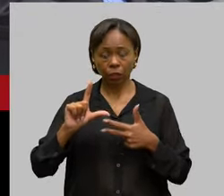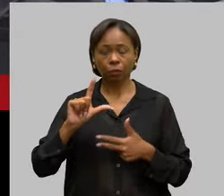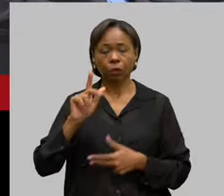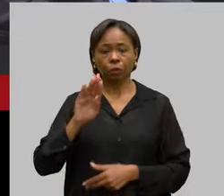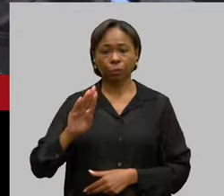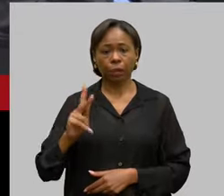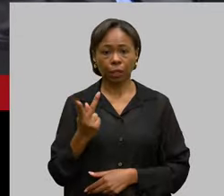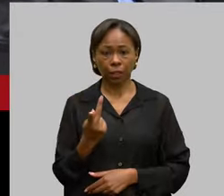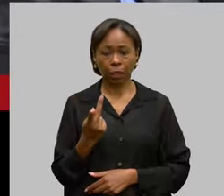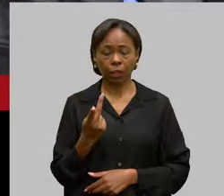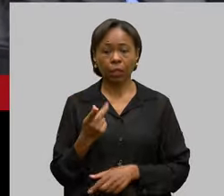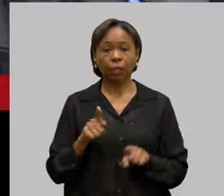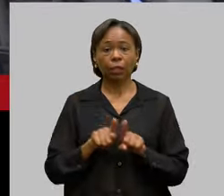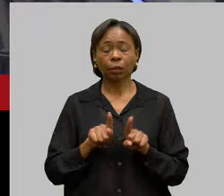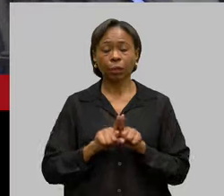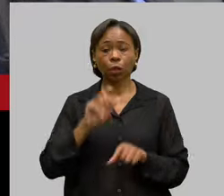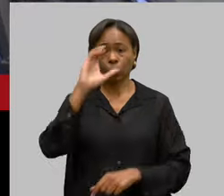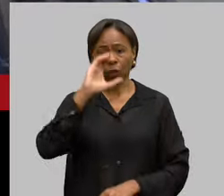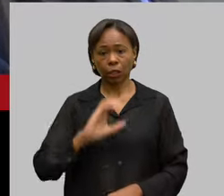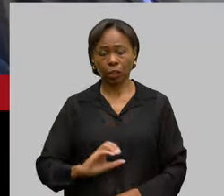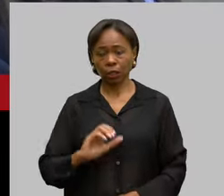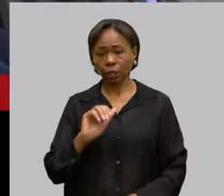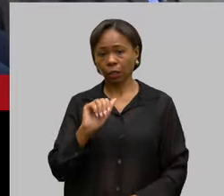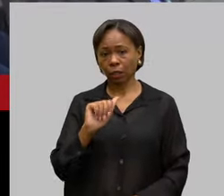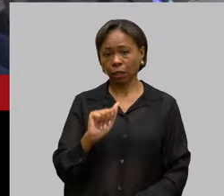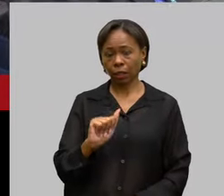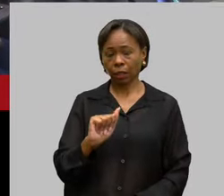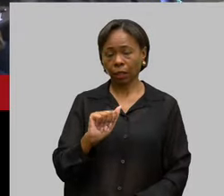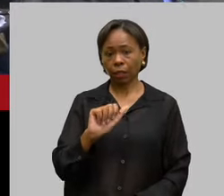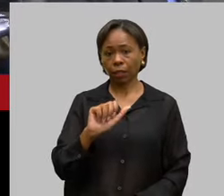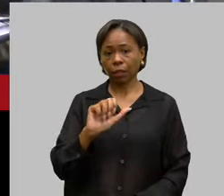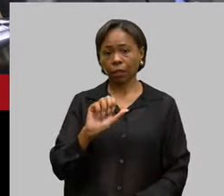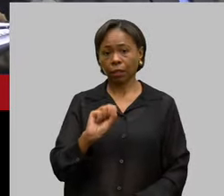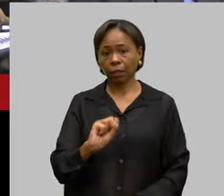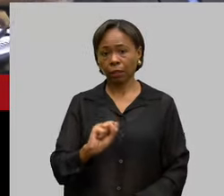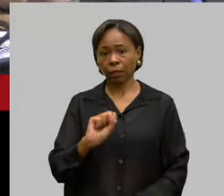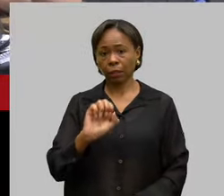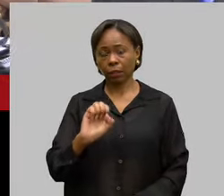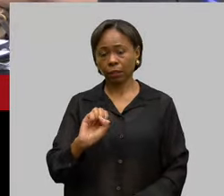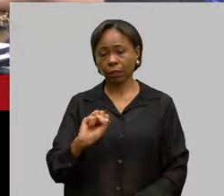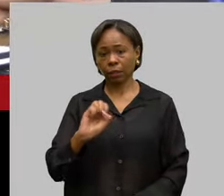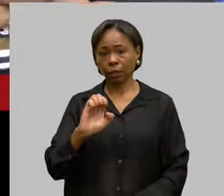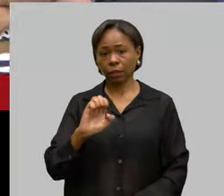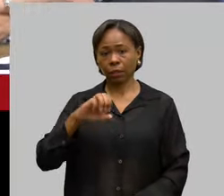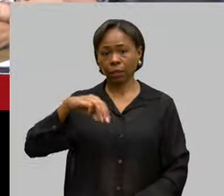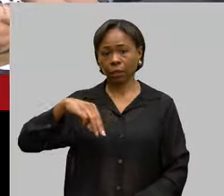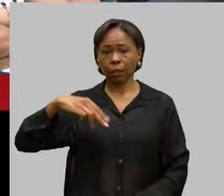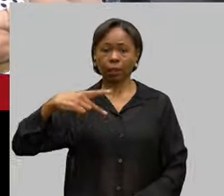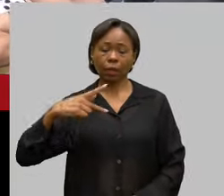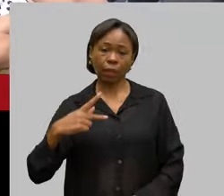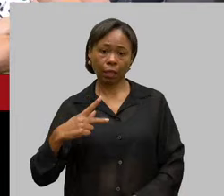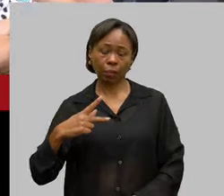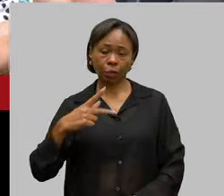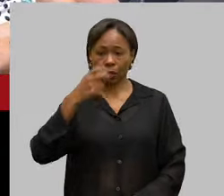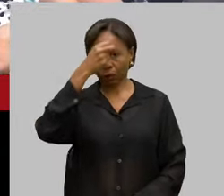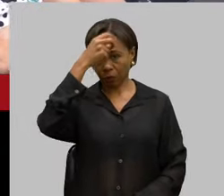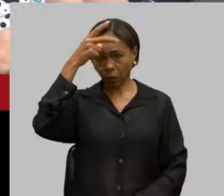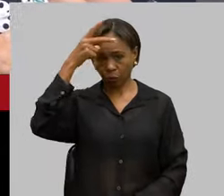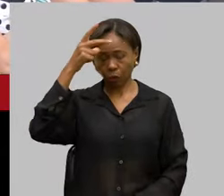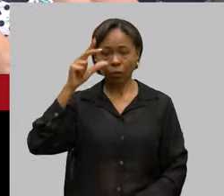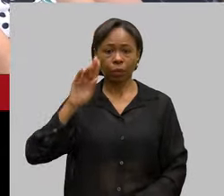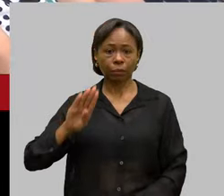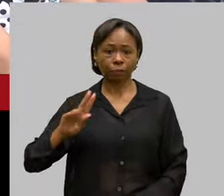da Semp que é a Associação dos Servidores Públicos da prefeitura de Belo Horizonte